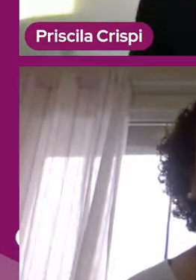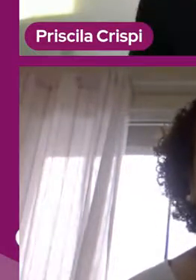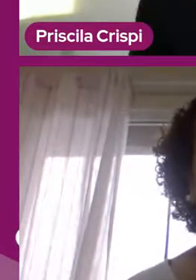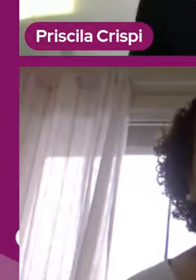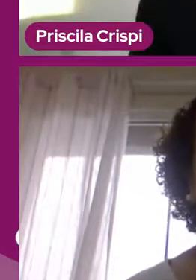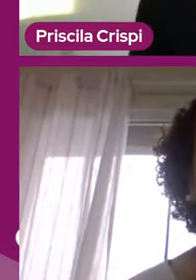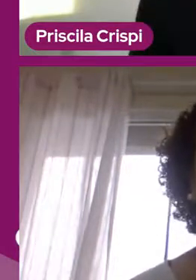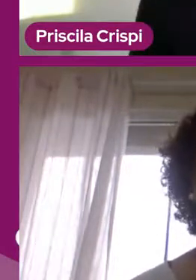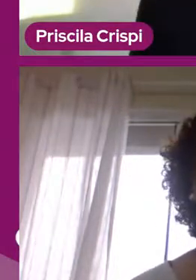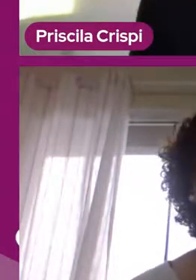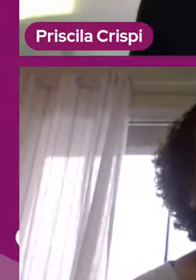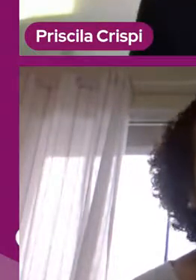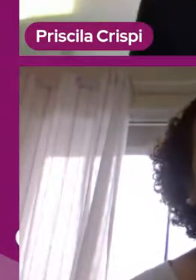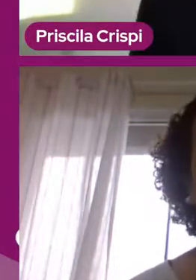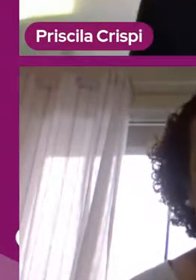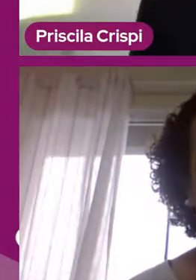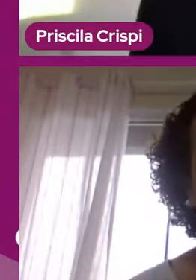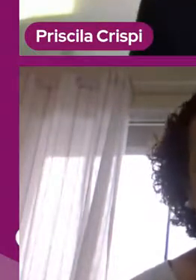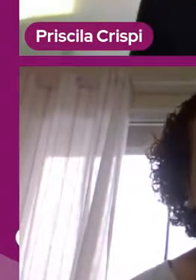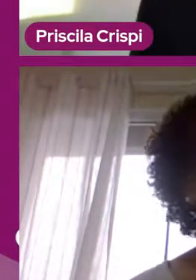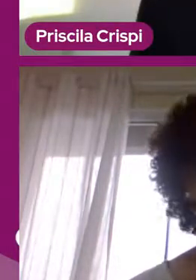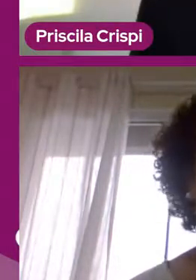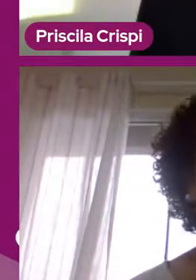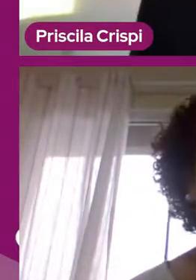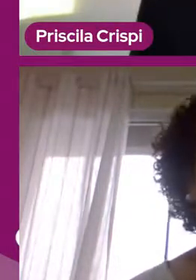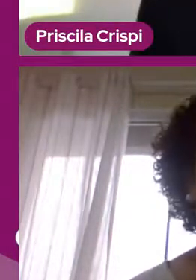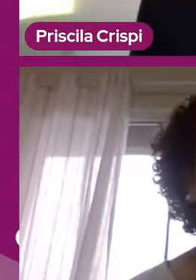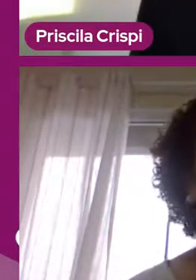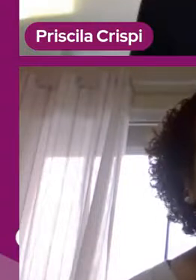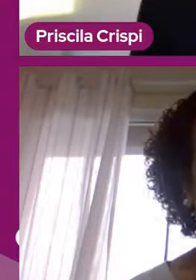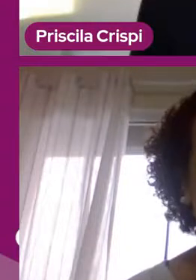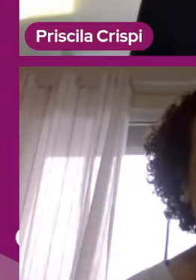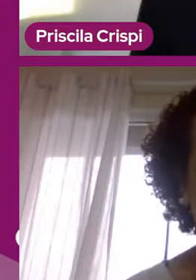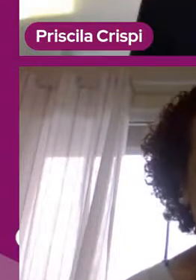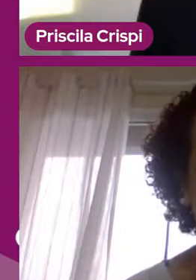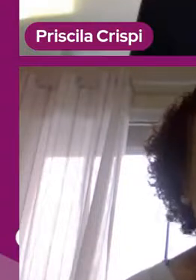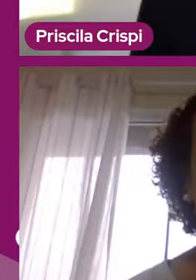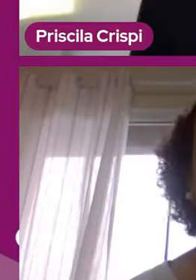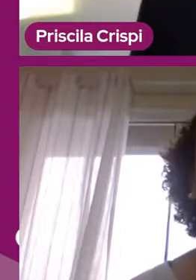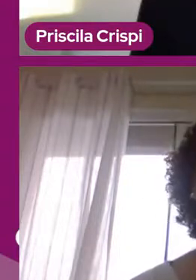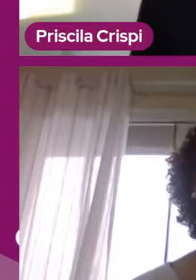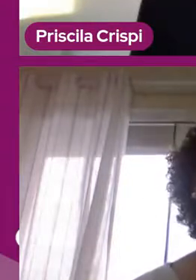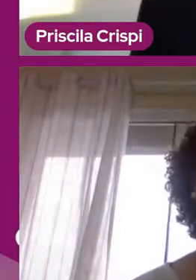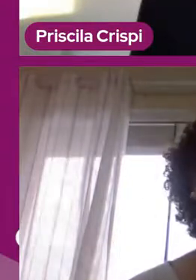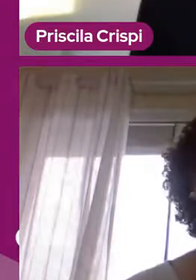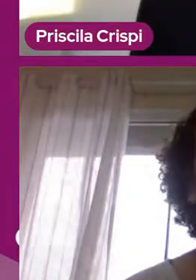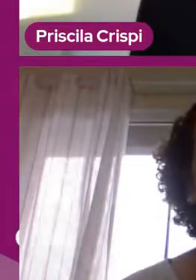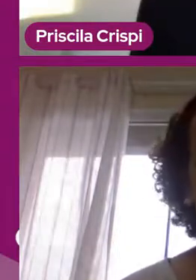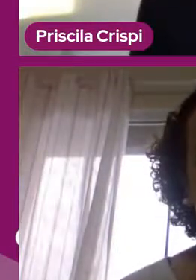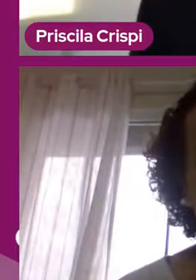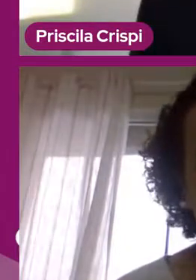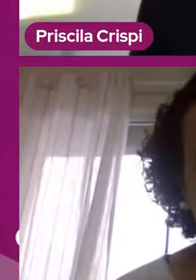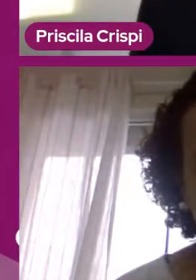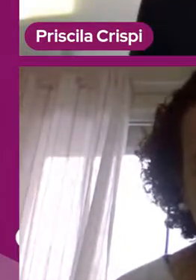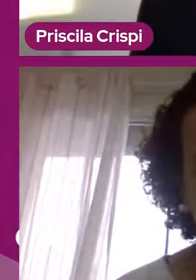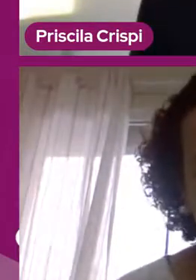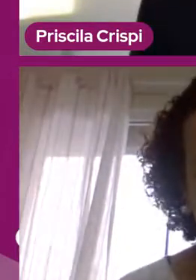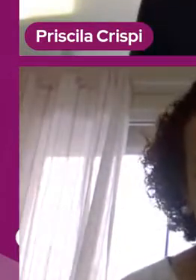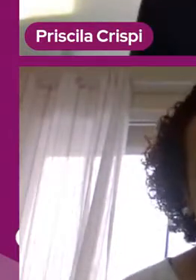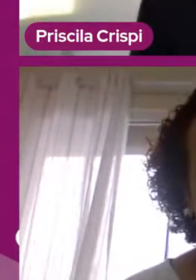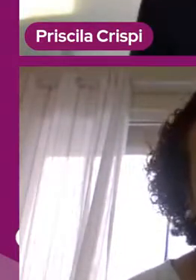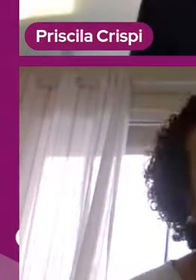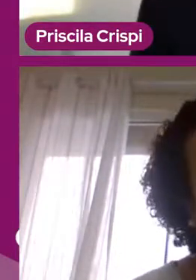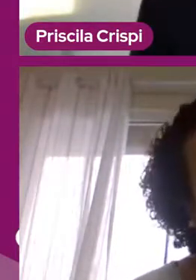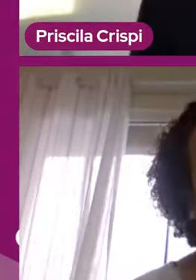já estão finalizando o ano. Já estão... Já fizeram seis anos. E à tarde eu trabalho com uma